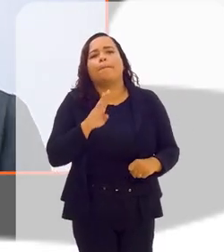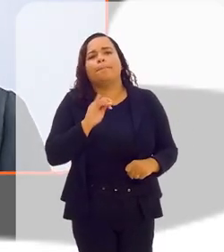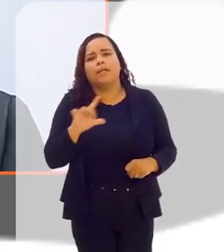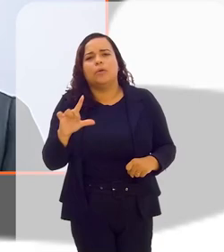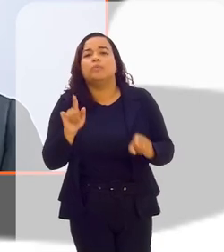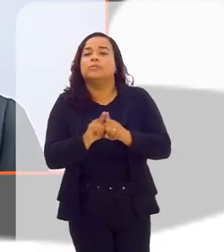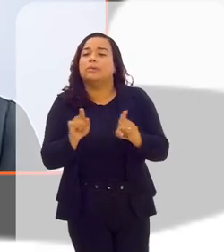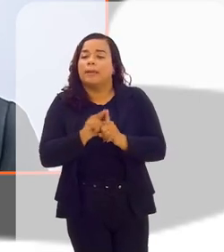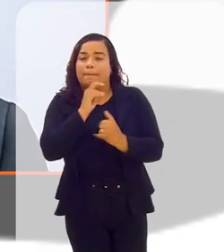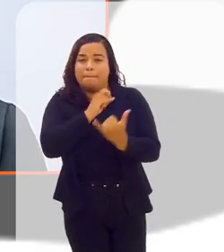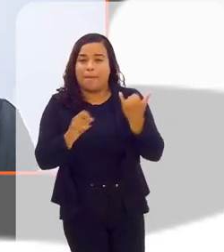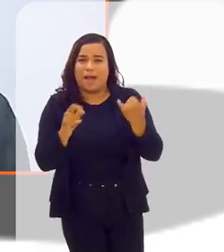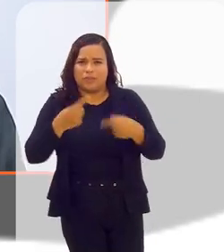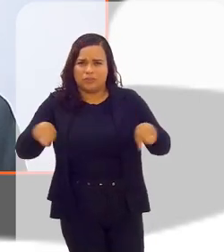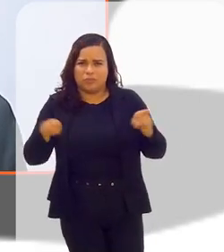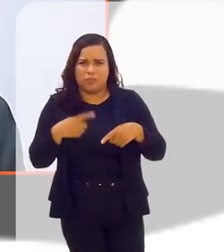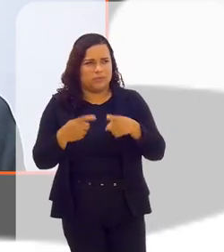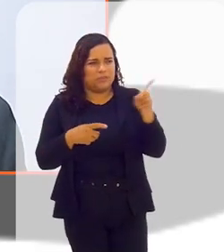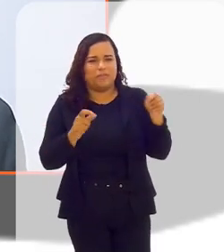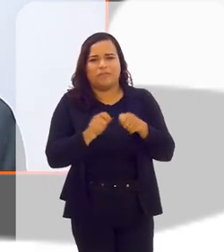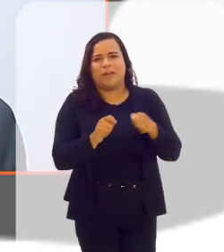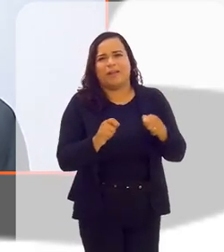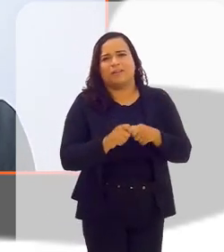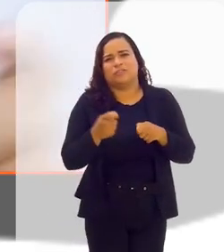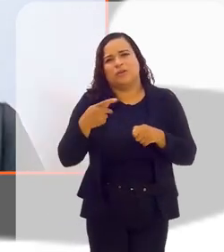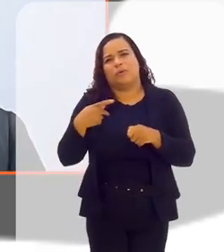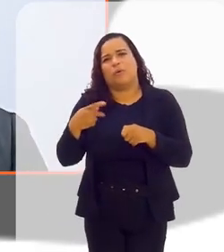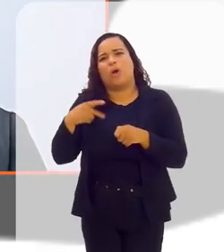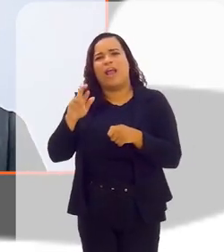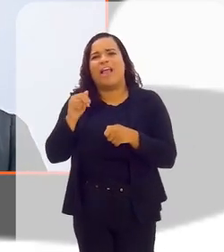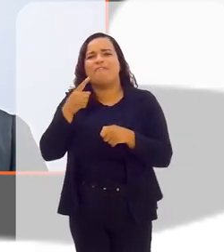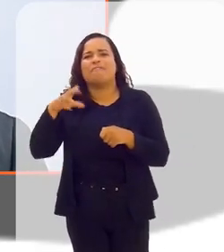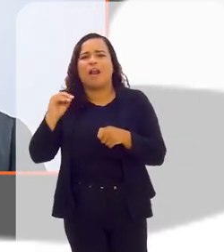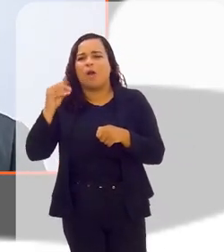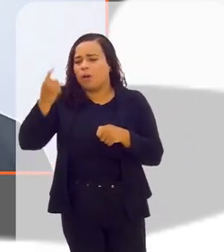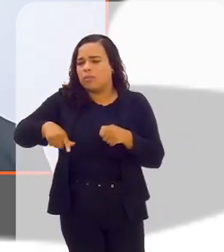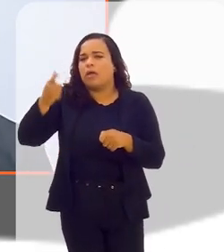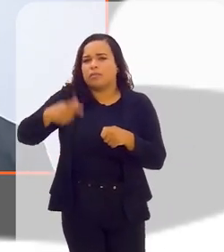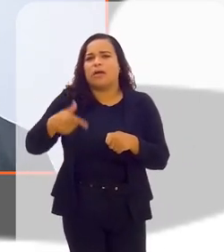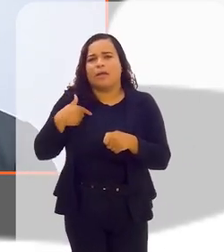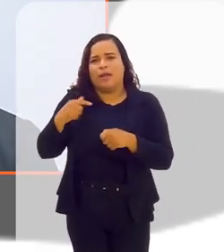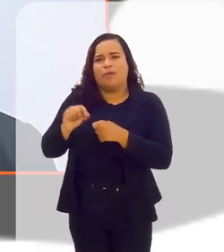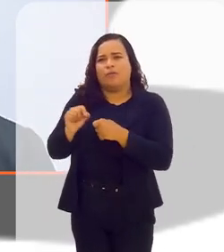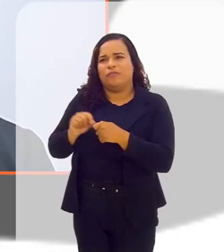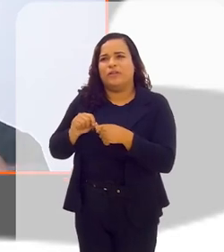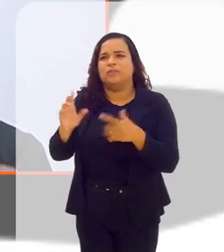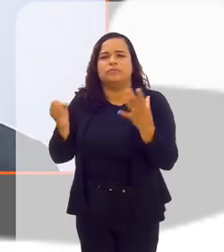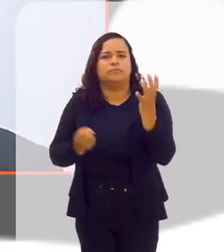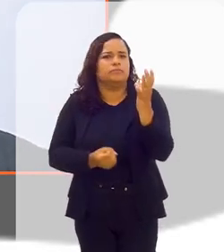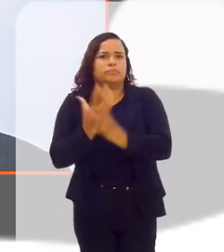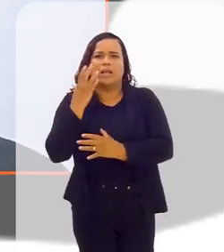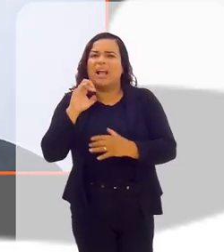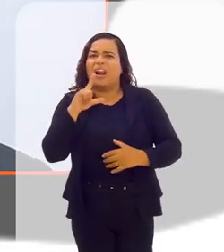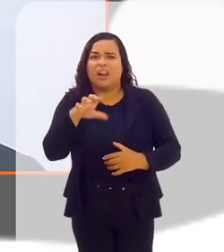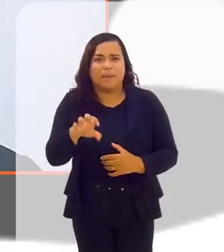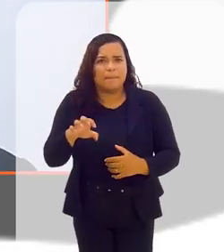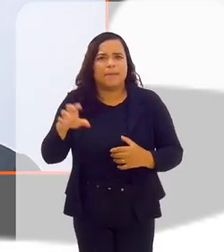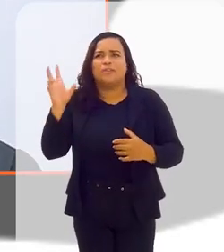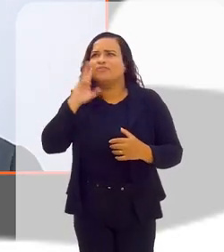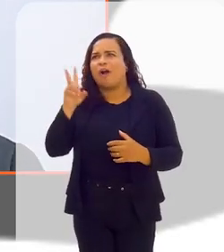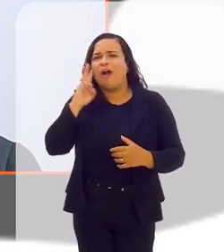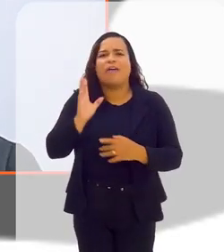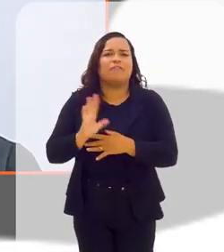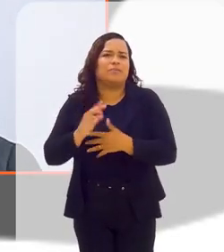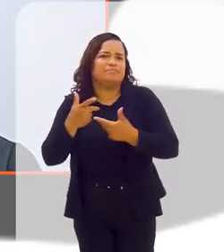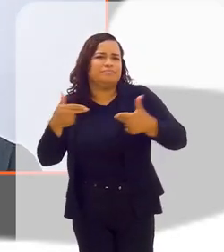eles compuseram uma parte da música. Eu acabei fazendo o refrão, e o EIE fez a primeira parte da música e acabou virando um clipe